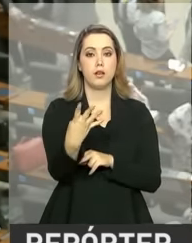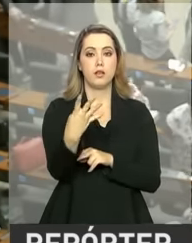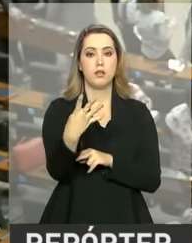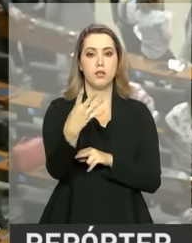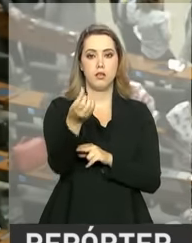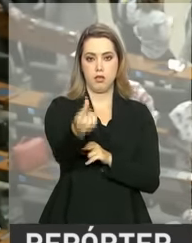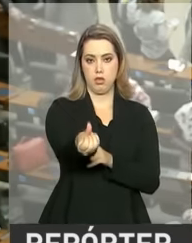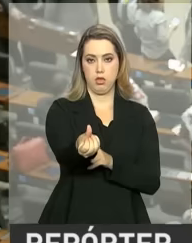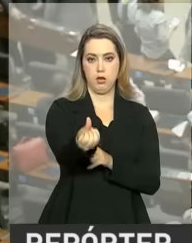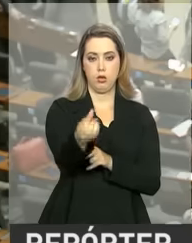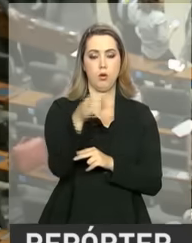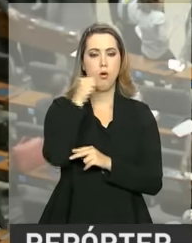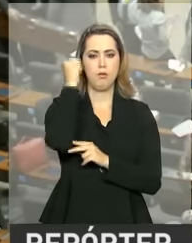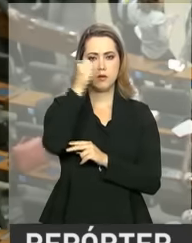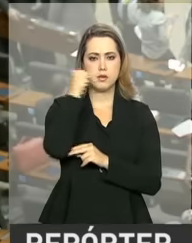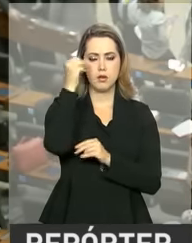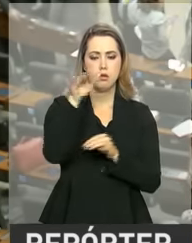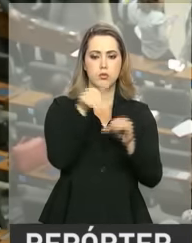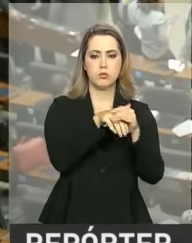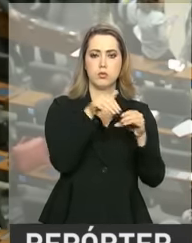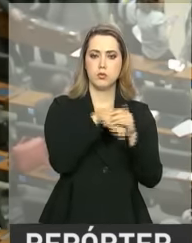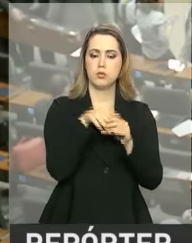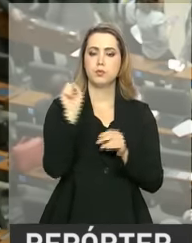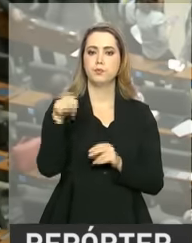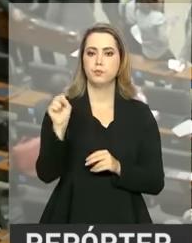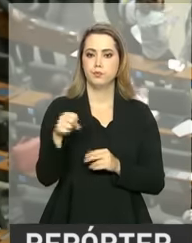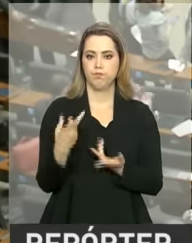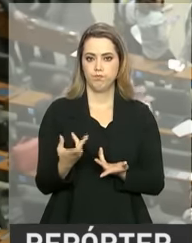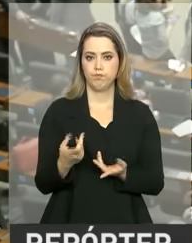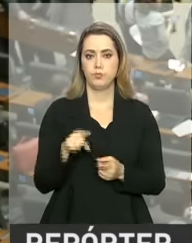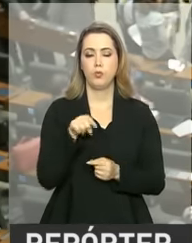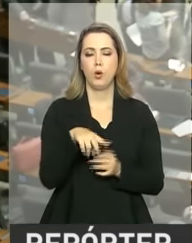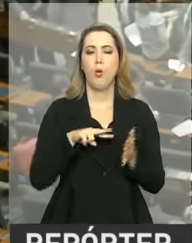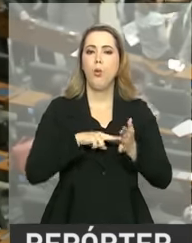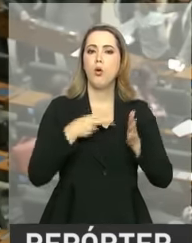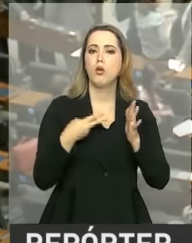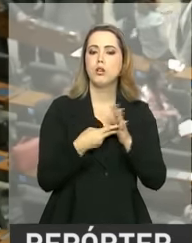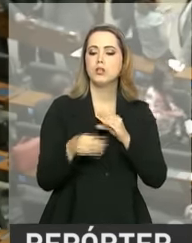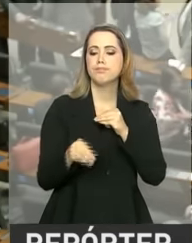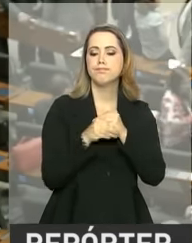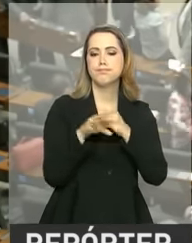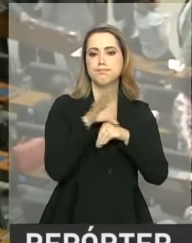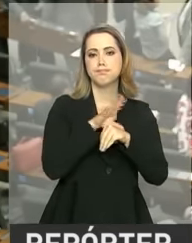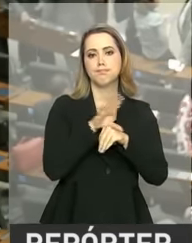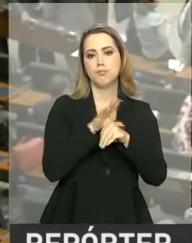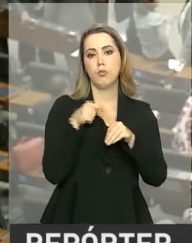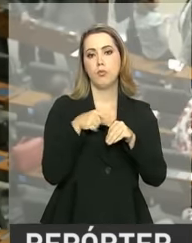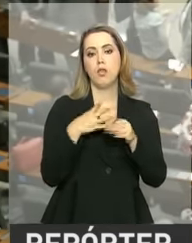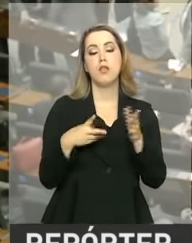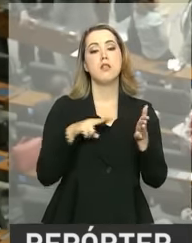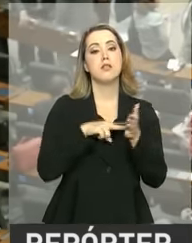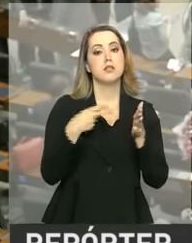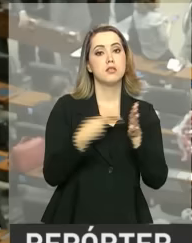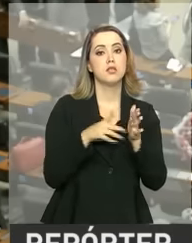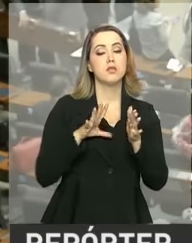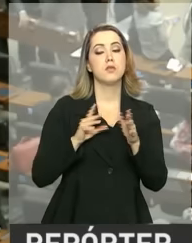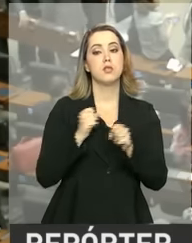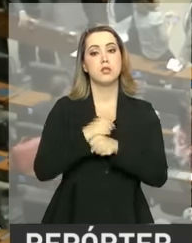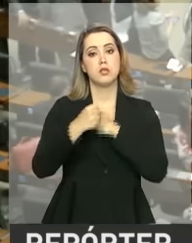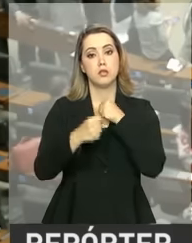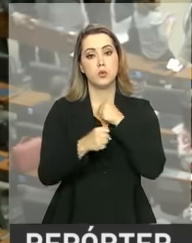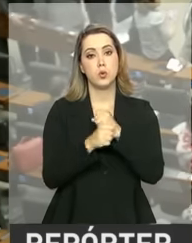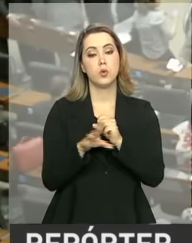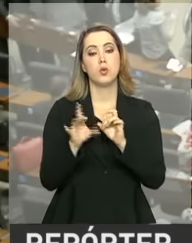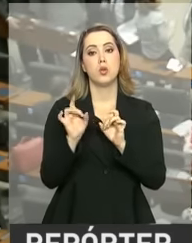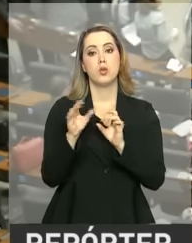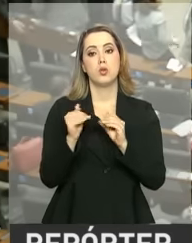49 senadores. A PEC estabelece que a partir do ano que vem, todas as áreas do governo federal só poderão aumentar os